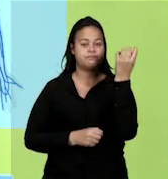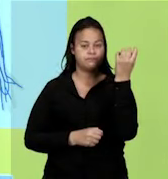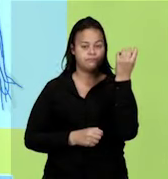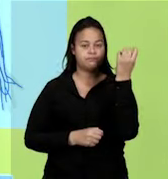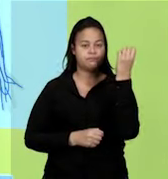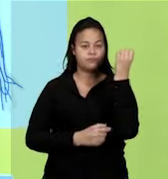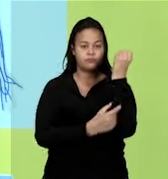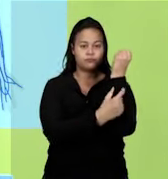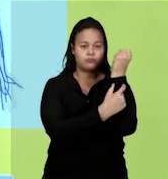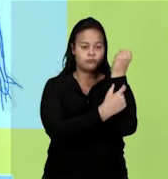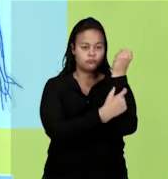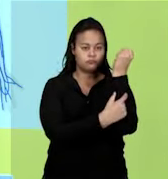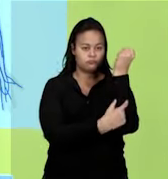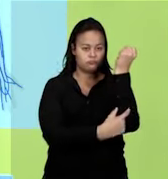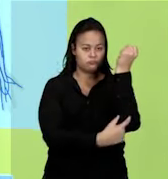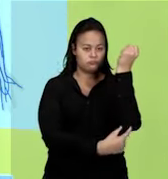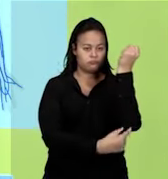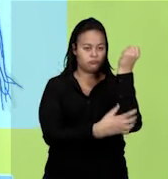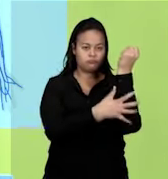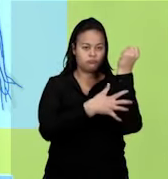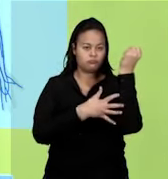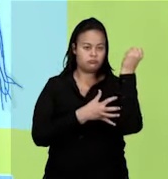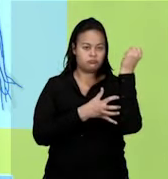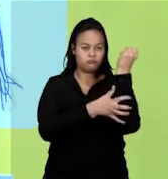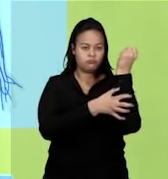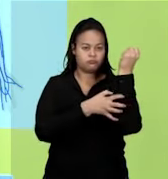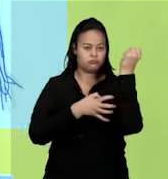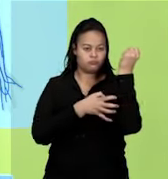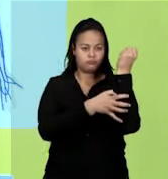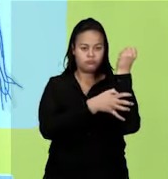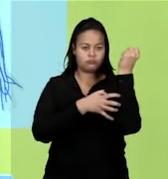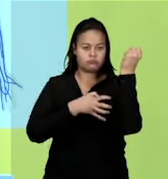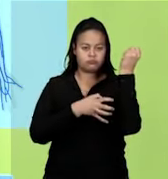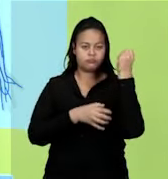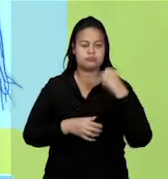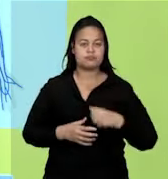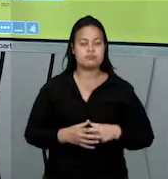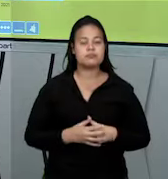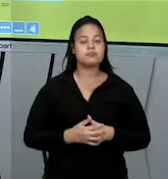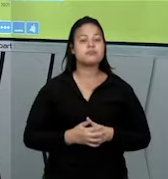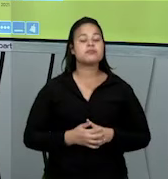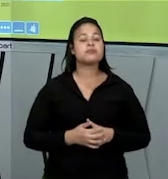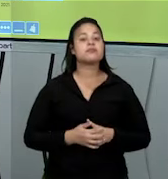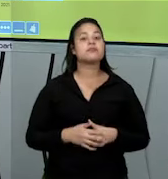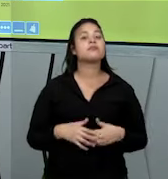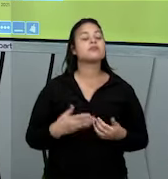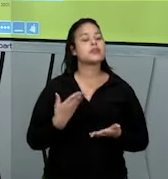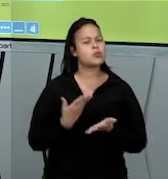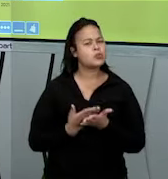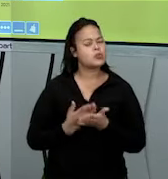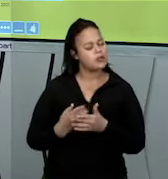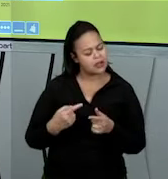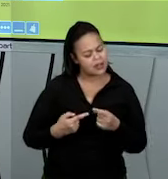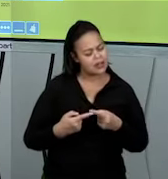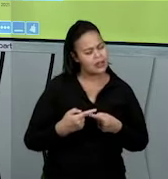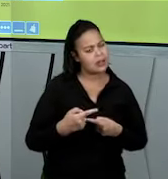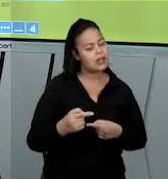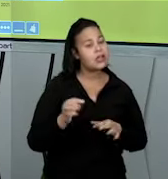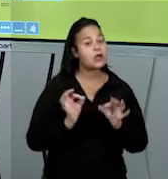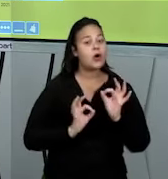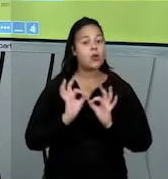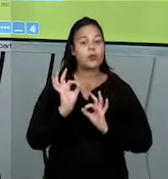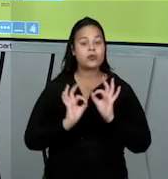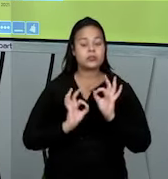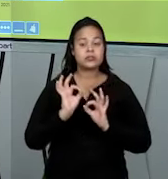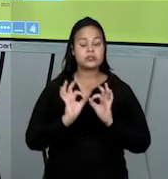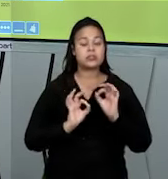que saem da medula espinhal, na verdade. Nós vamos estudar mais sobre a organização